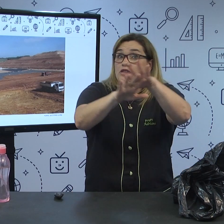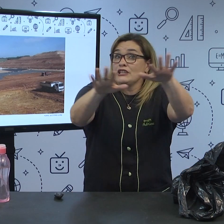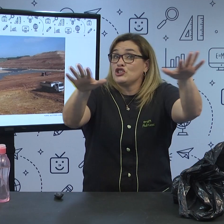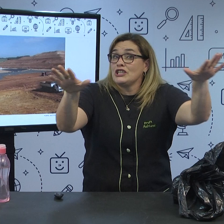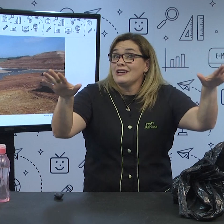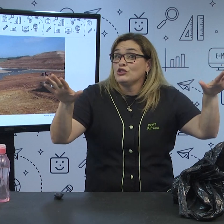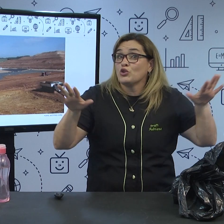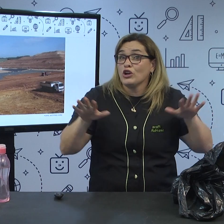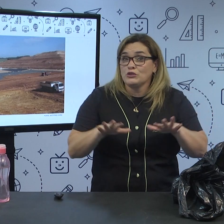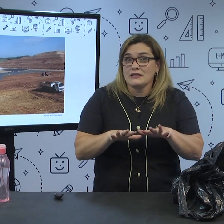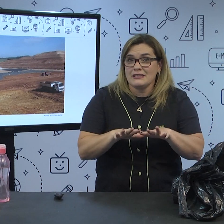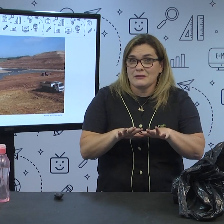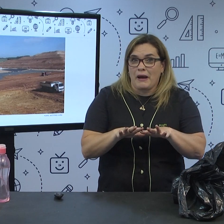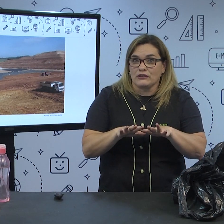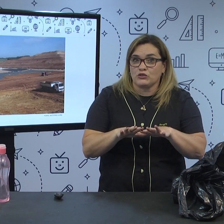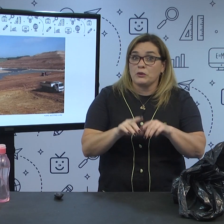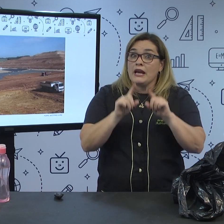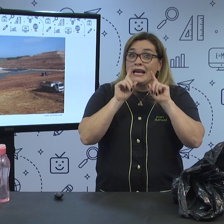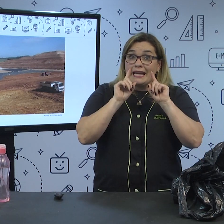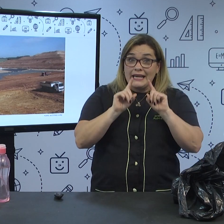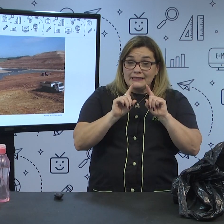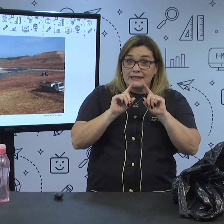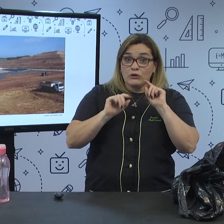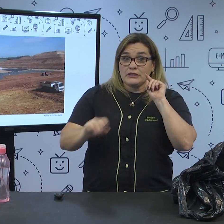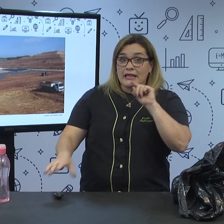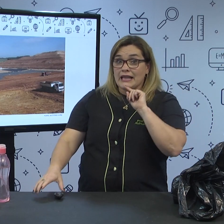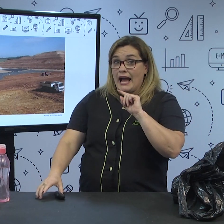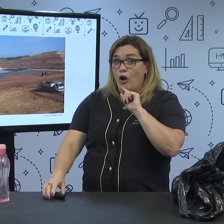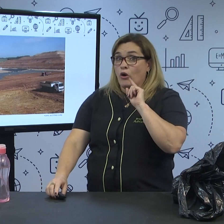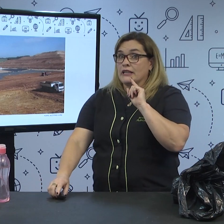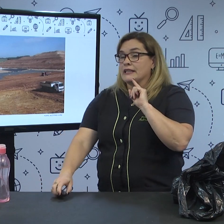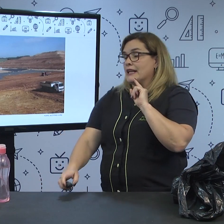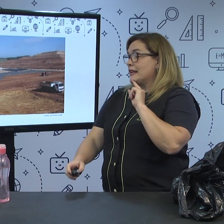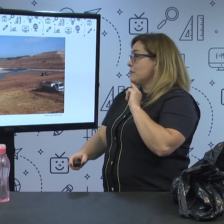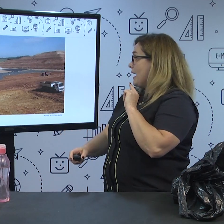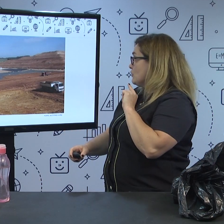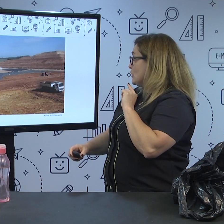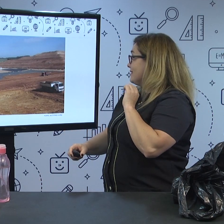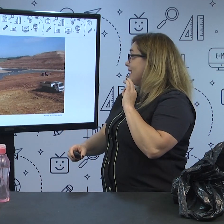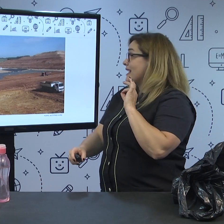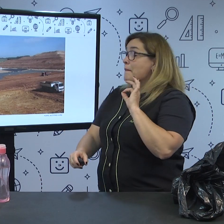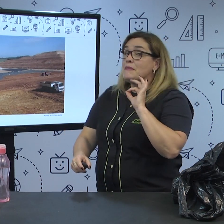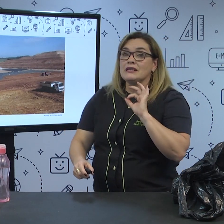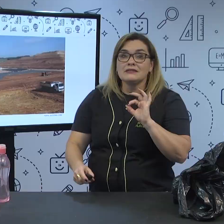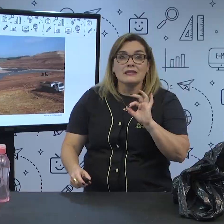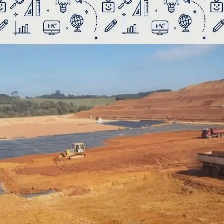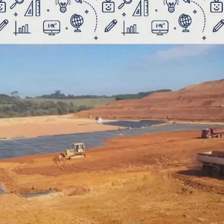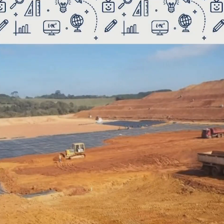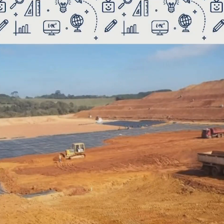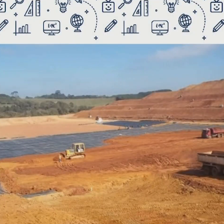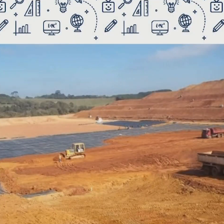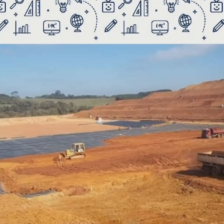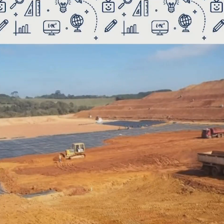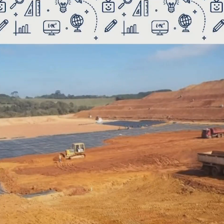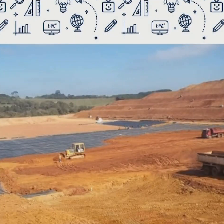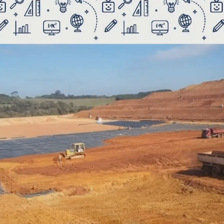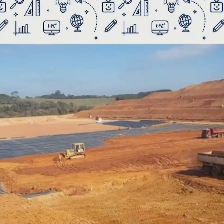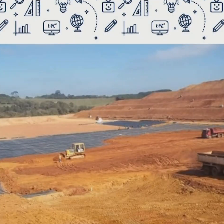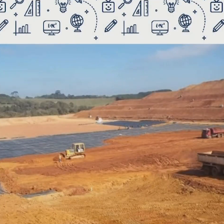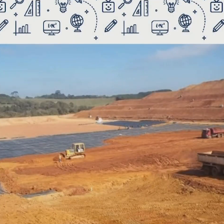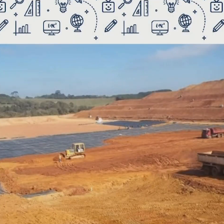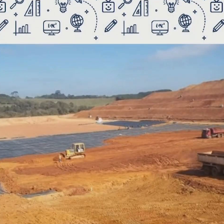precisa proteger todo esse espaço. Então, tem lá, olhem lá na imagem, tem a manta sendo